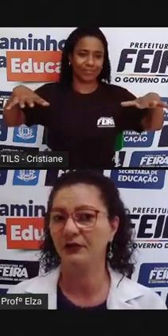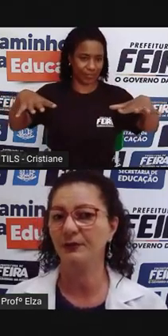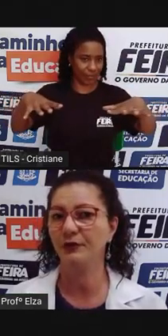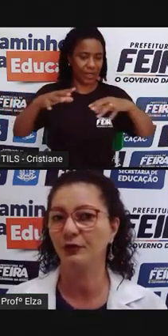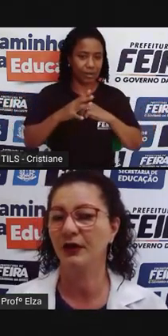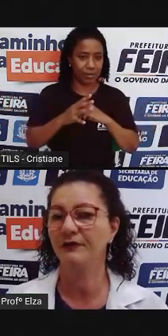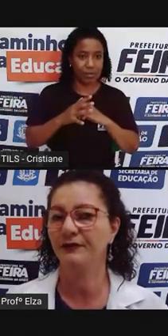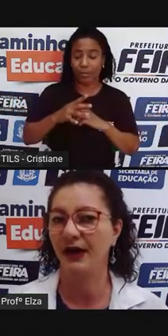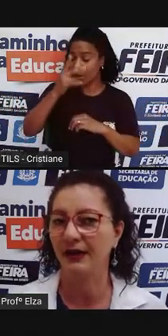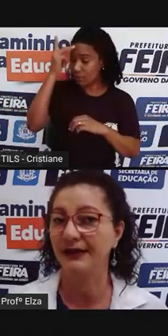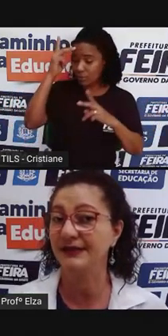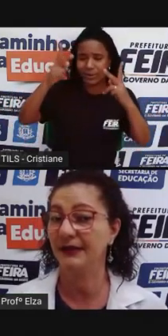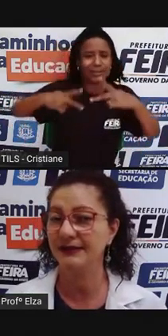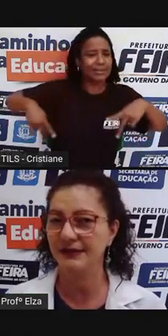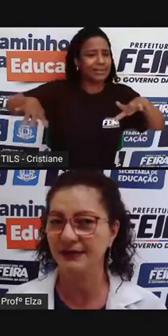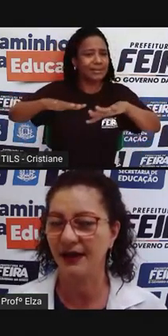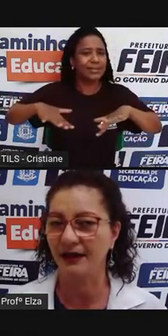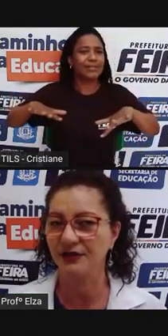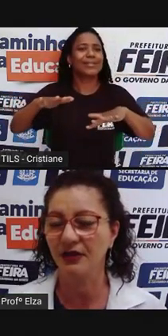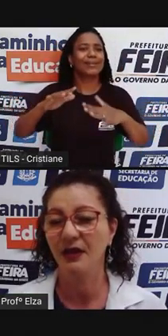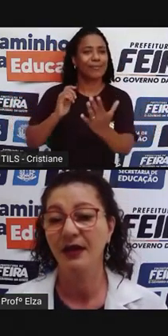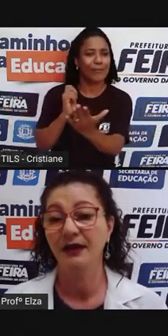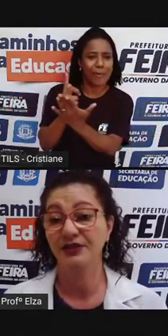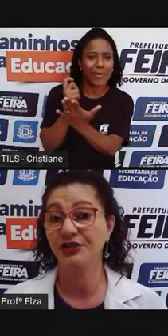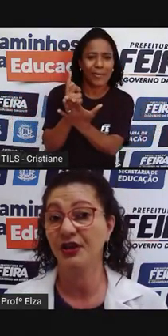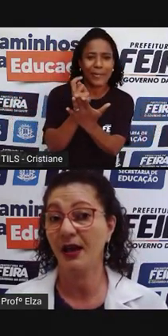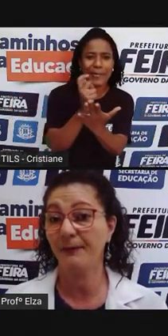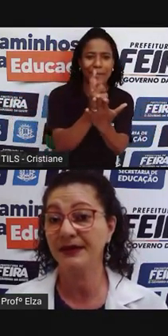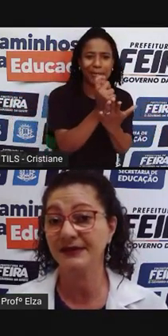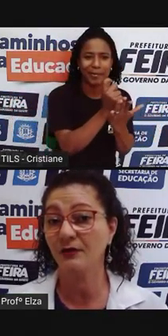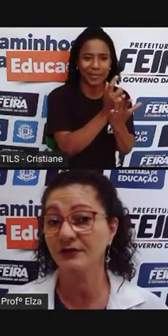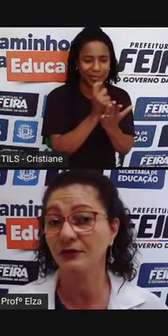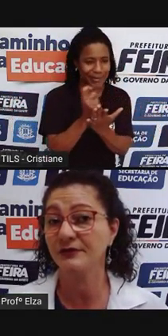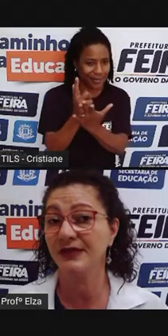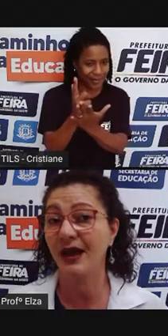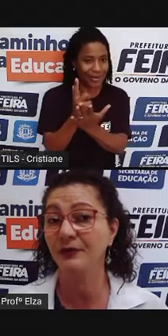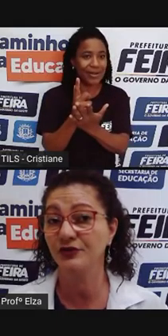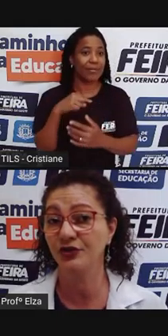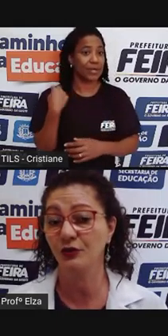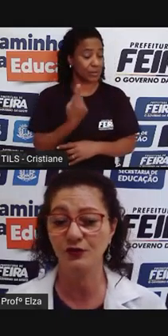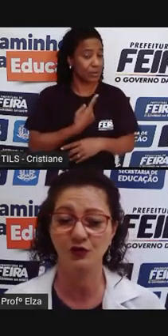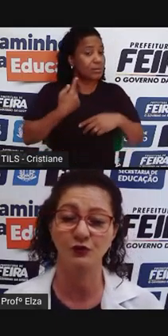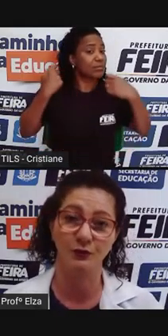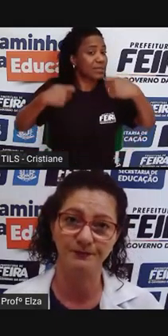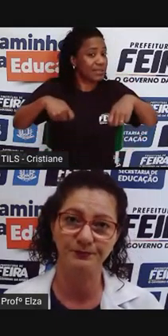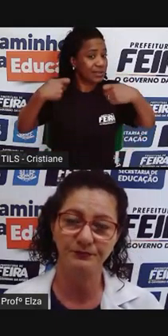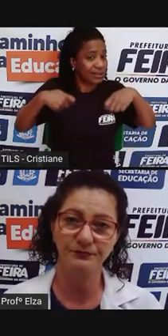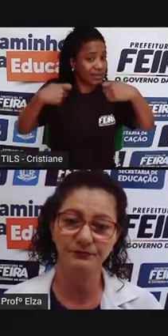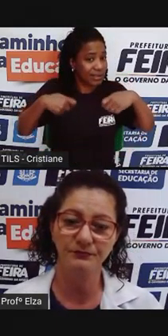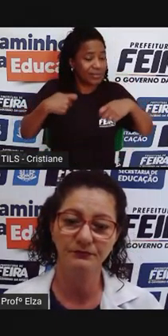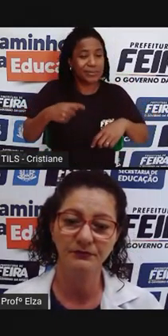vídeo, o tempo todo, ele fala dessa necessidade da gente repensar os nossos hábitos de consumo.